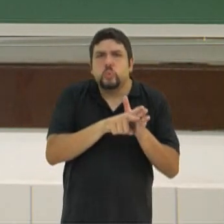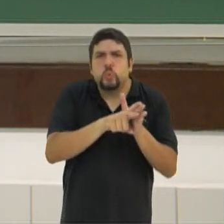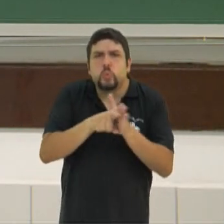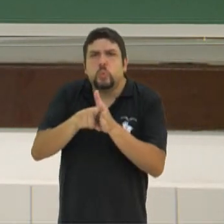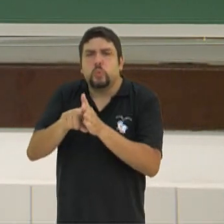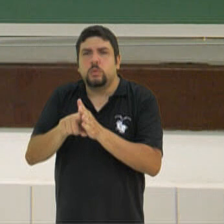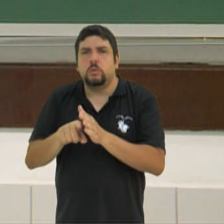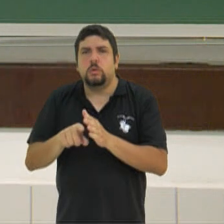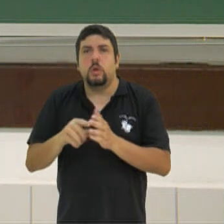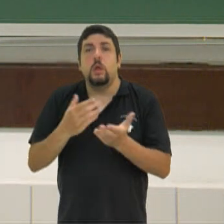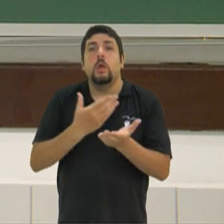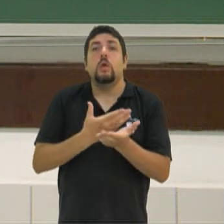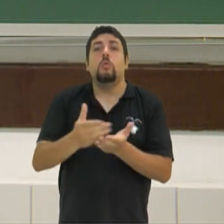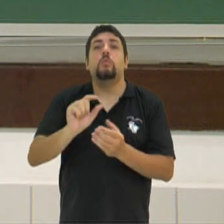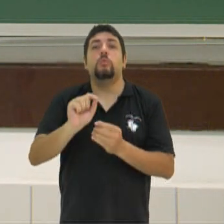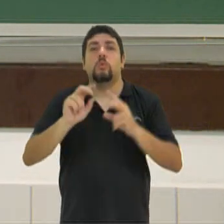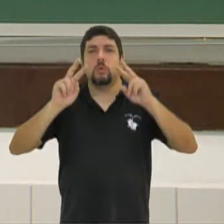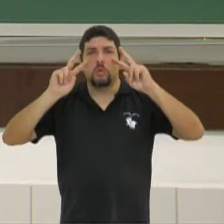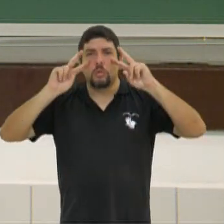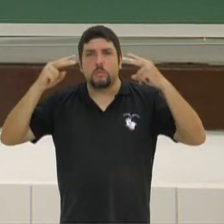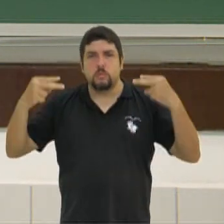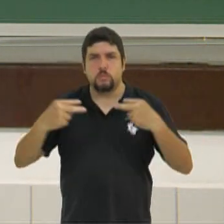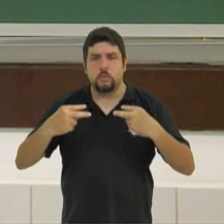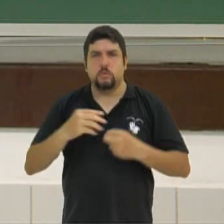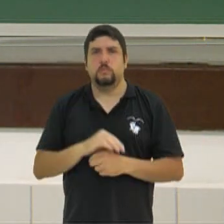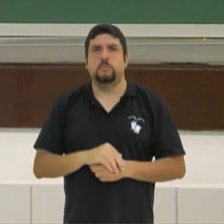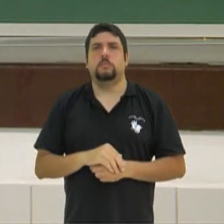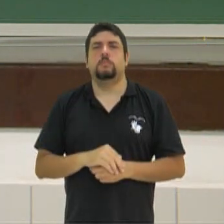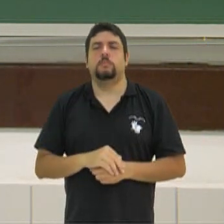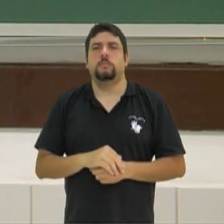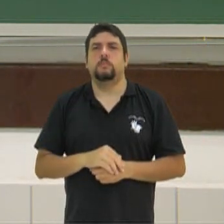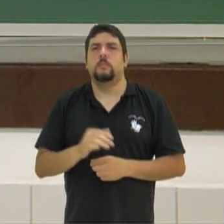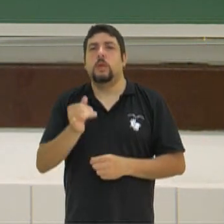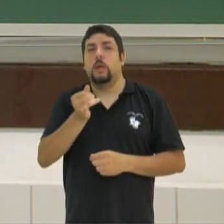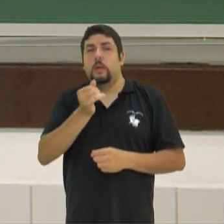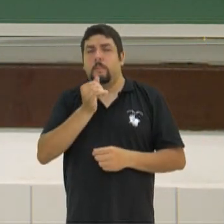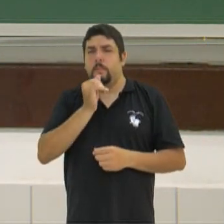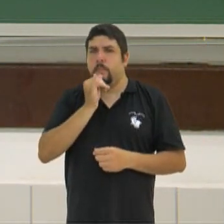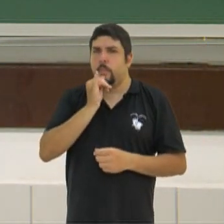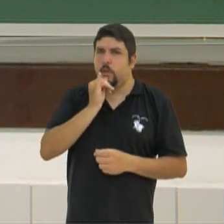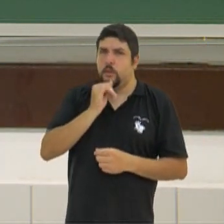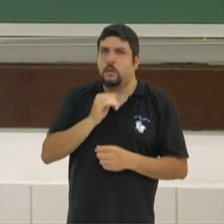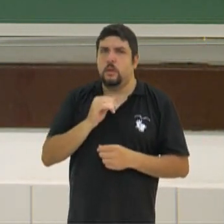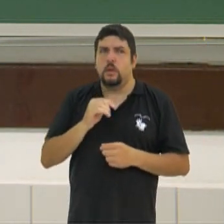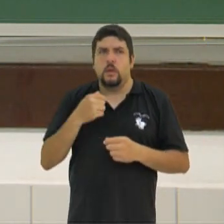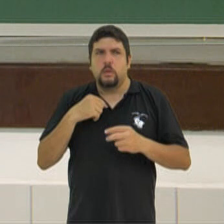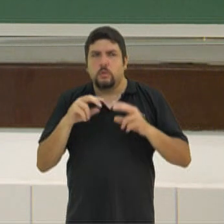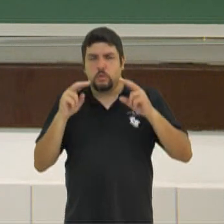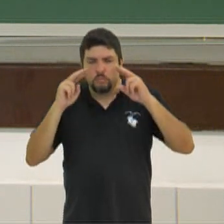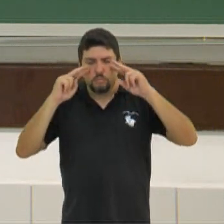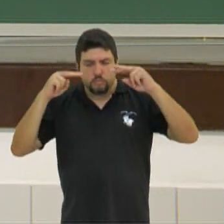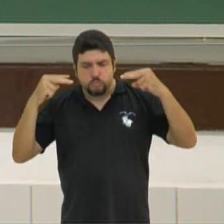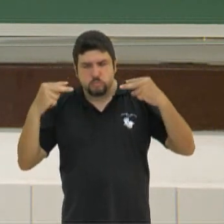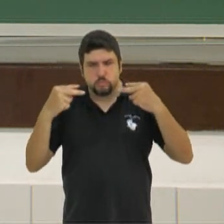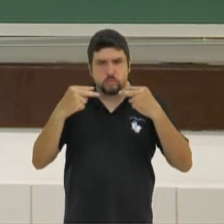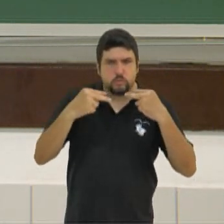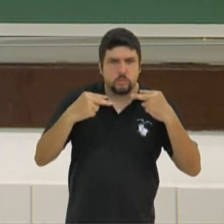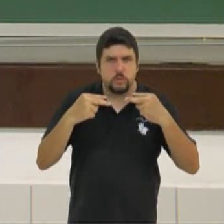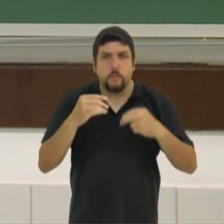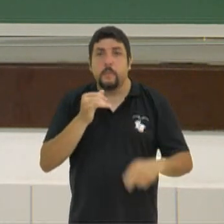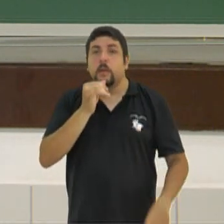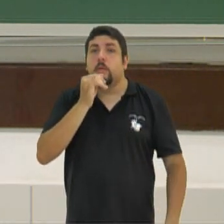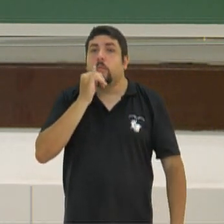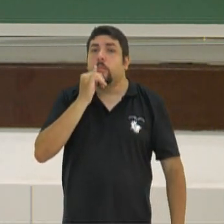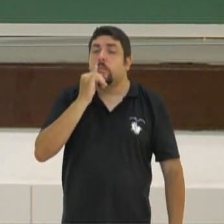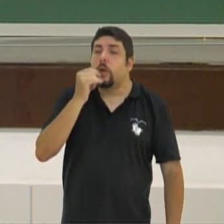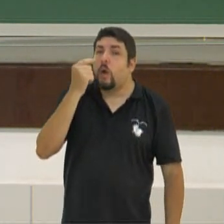próprios sentidos. Ele diz o seguinte: muitas vezes os nossos sentidos são enganosos. Reparem nessa